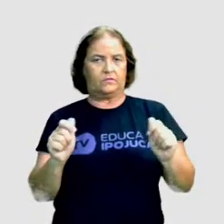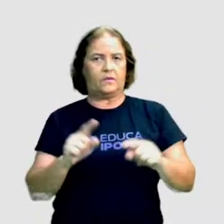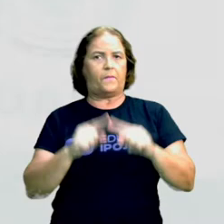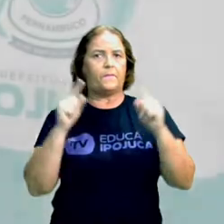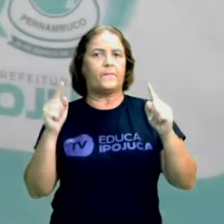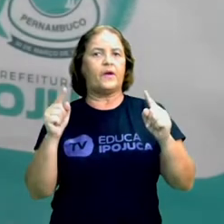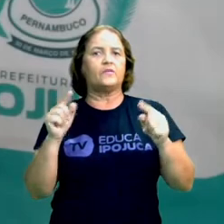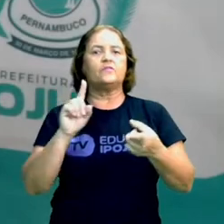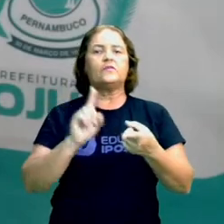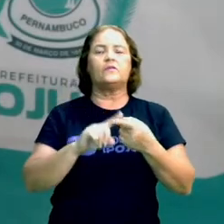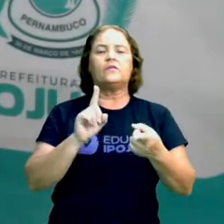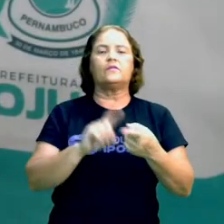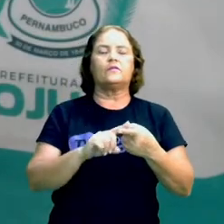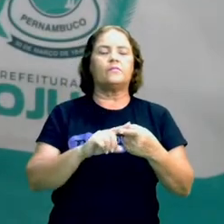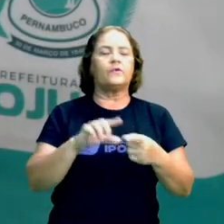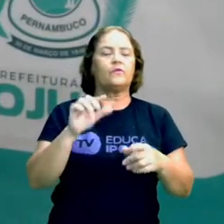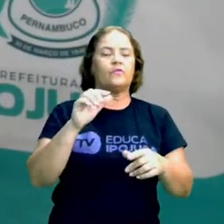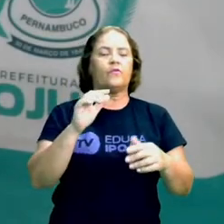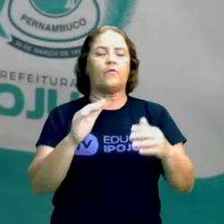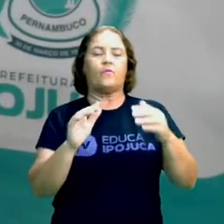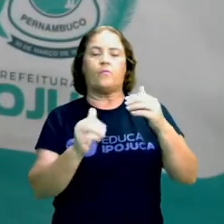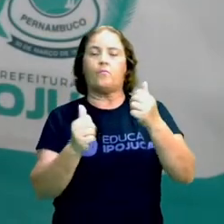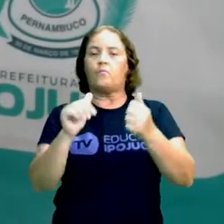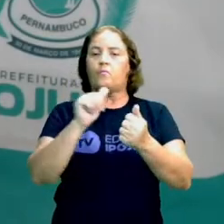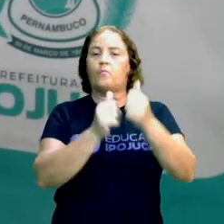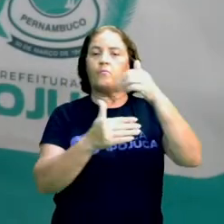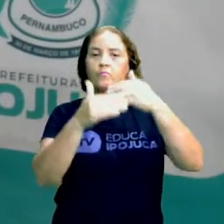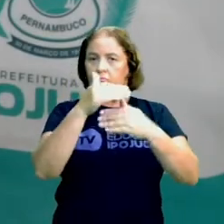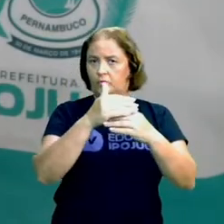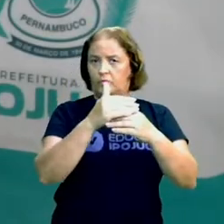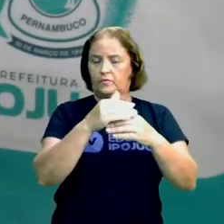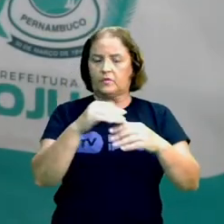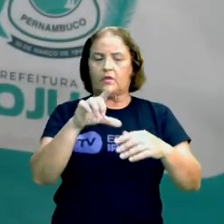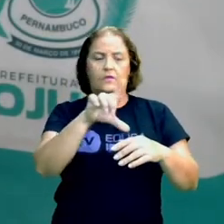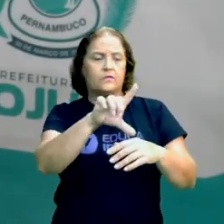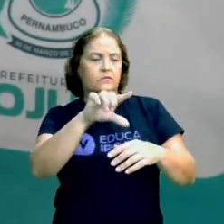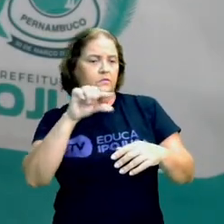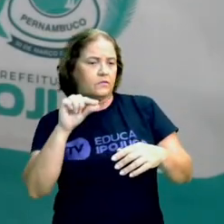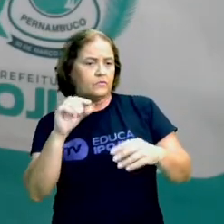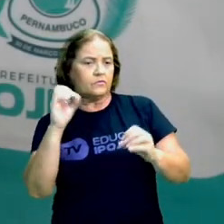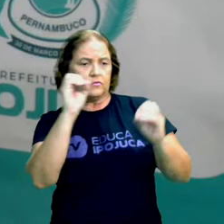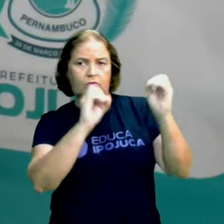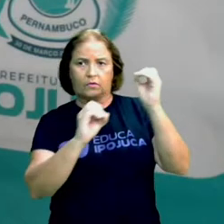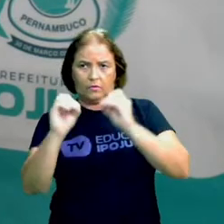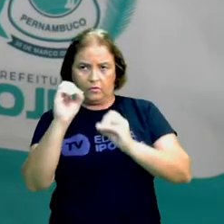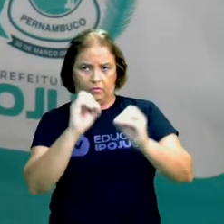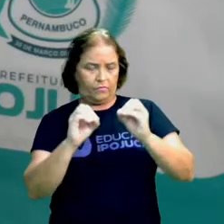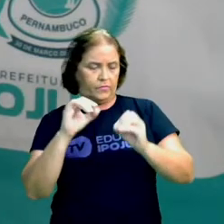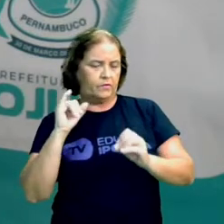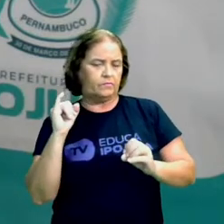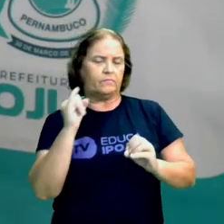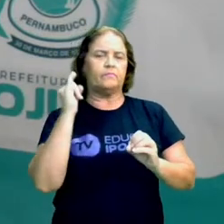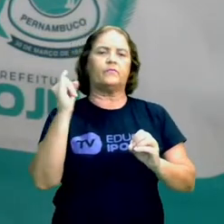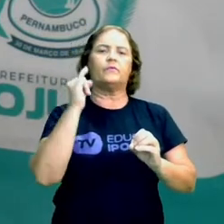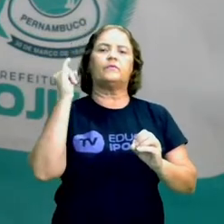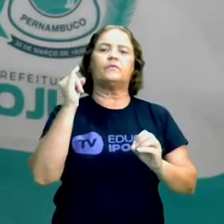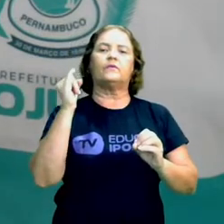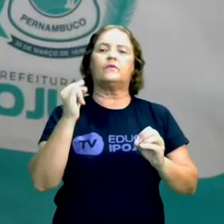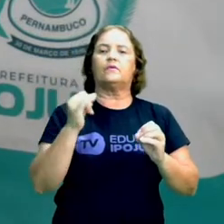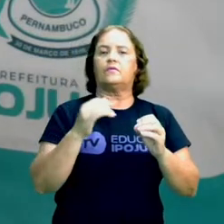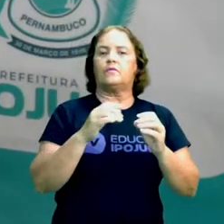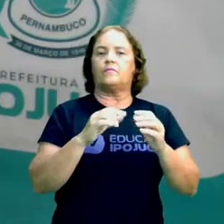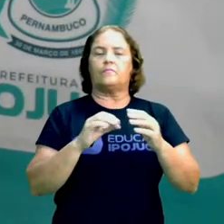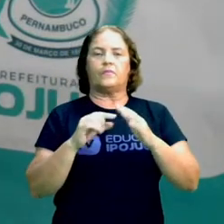uma montagem, seleciona aquelas obras que são mais importantes para aquela exposição, né? O conteúdo,